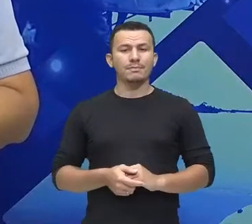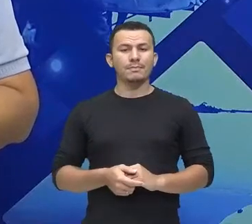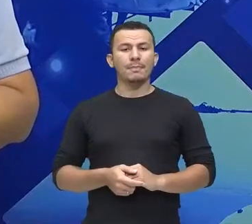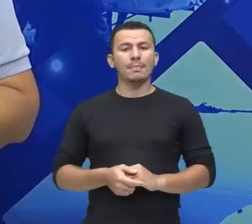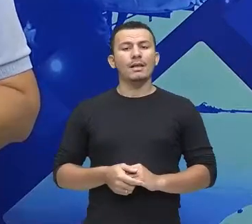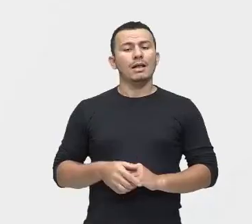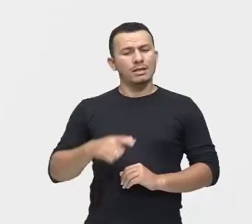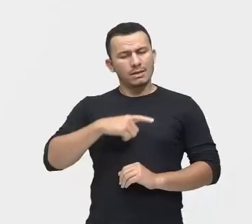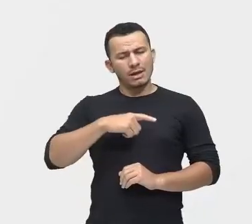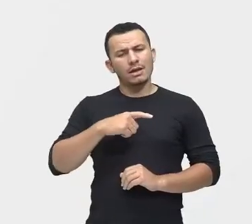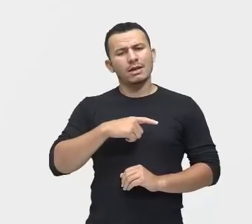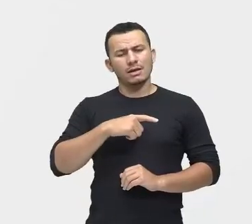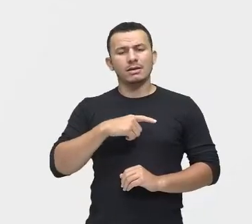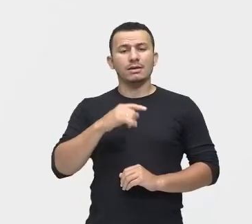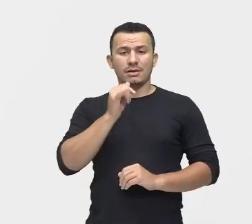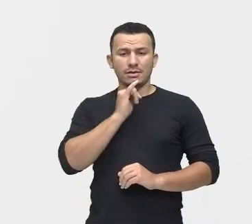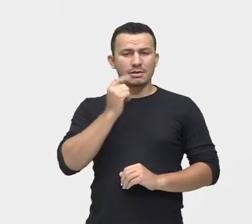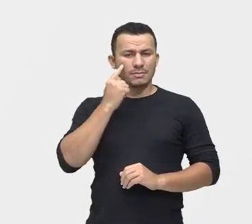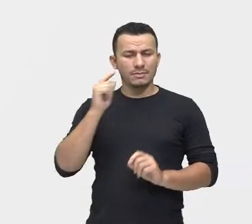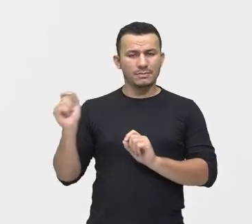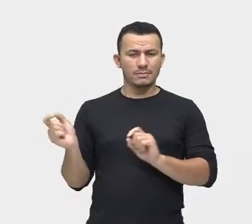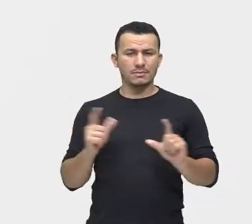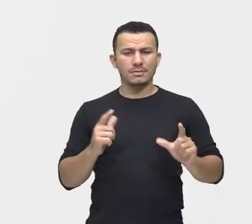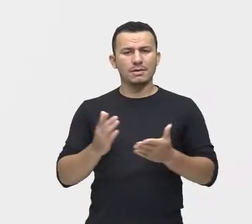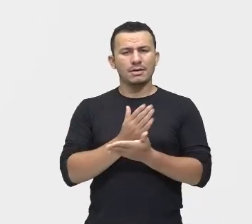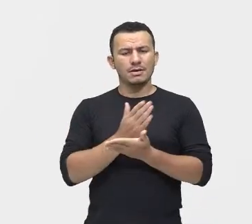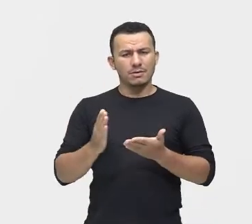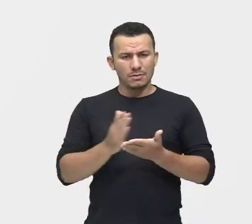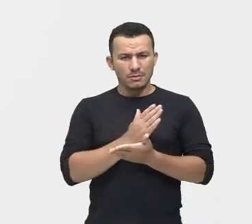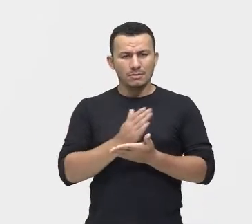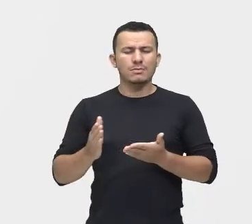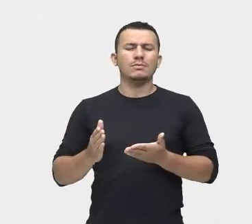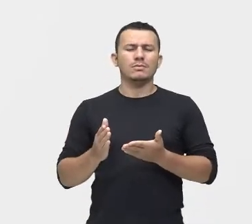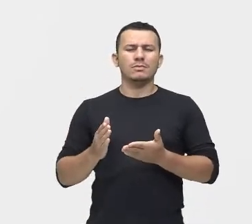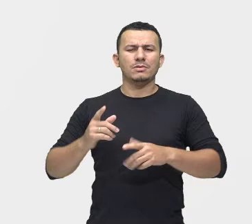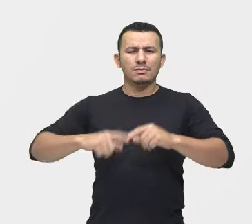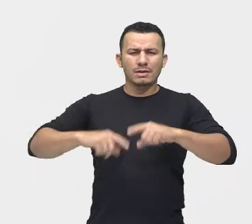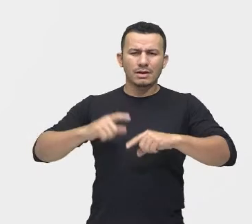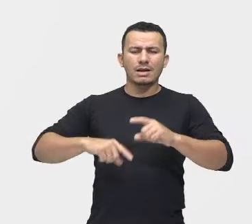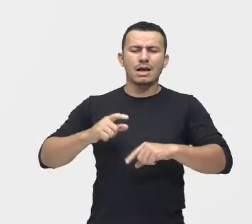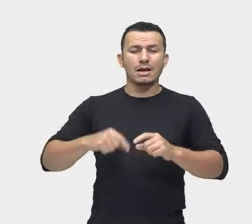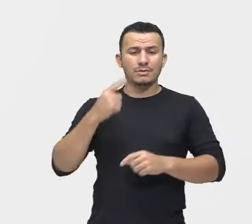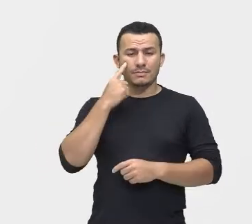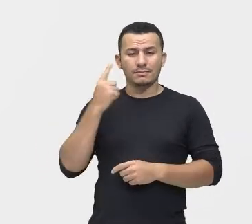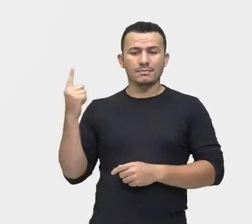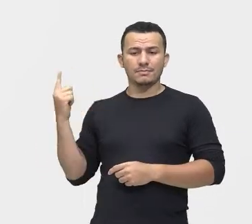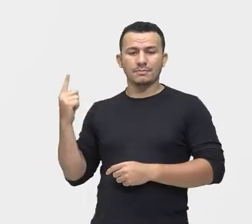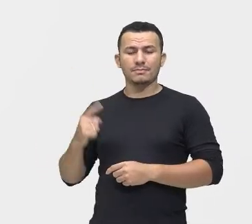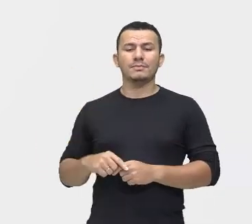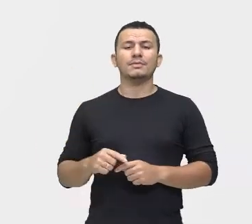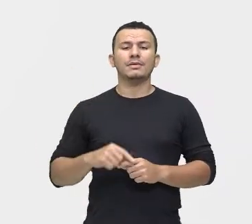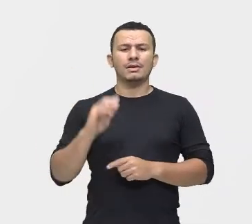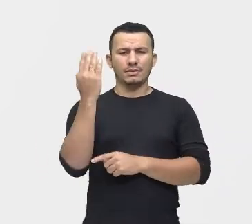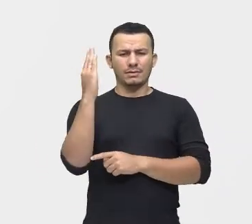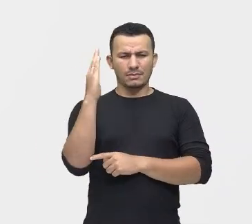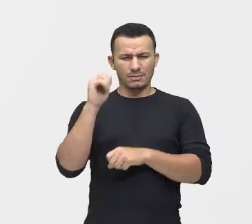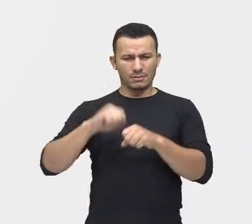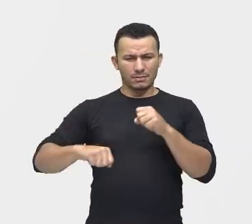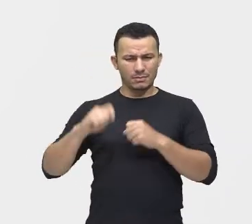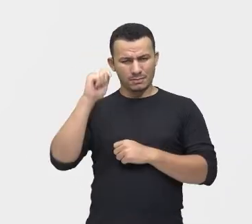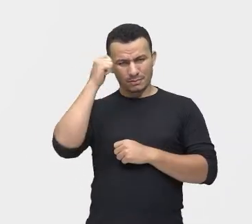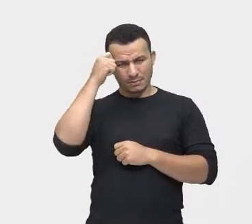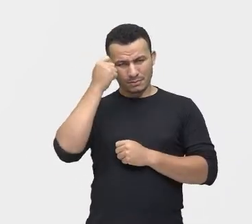exemplos para vocês aí de alguns combustíveis fósseis. A gente tem carvão,